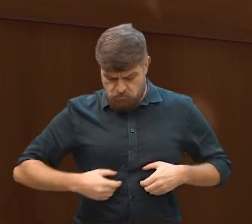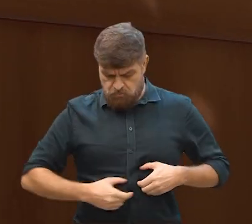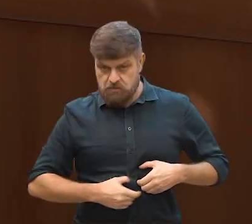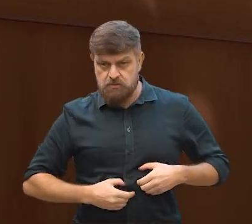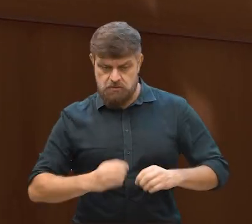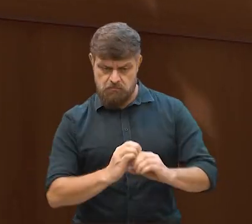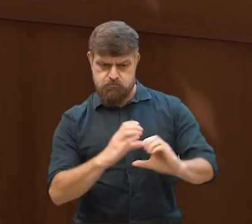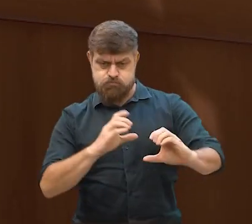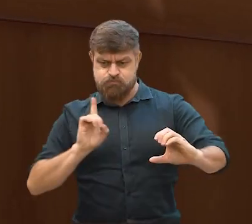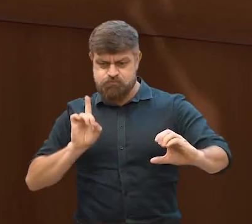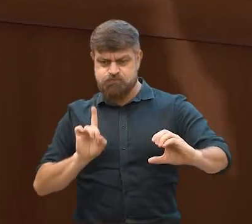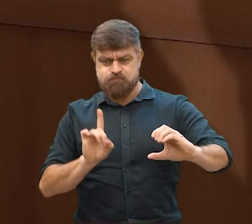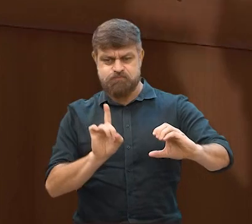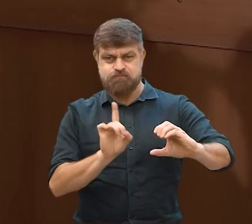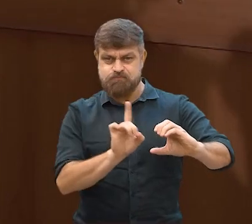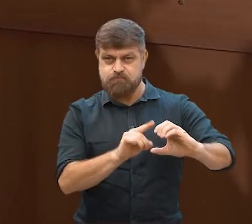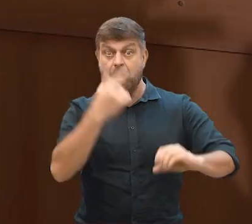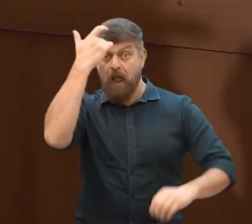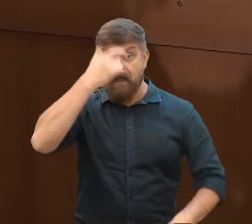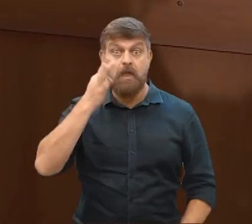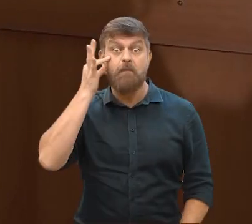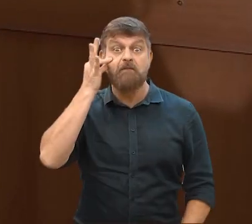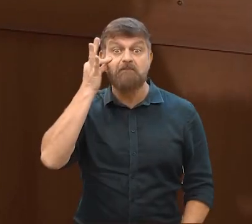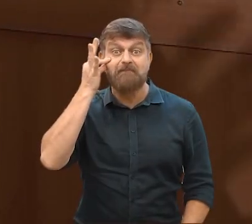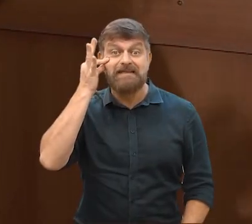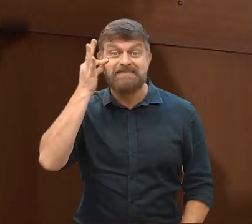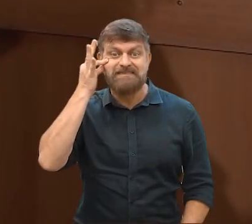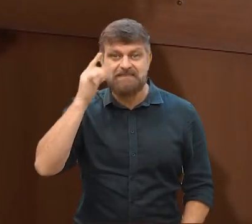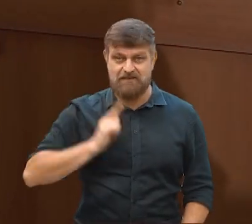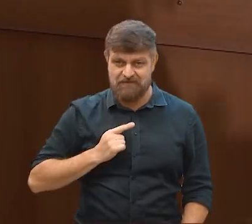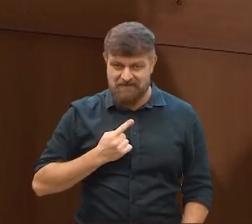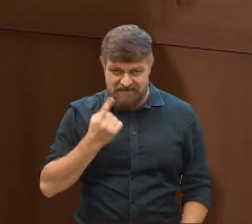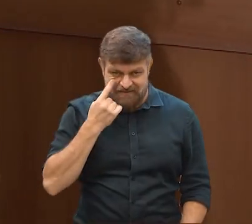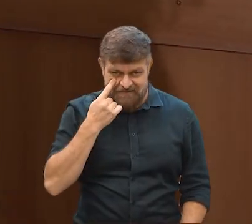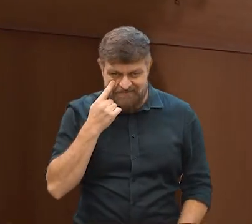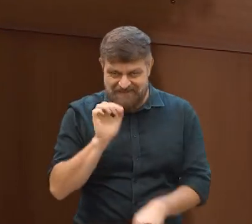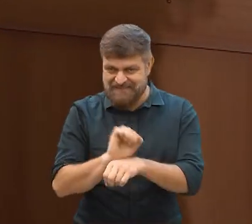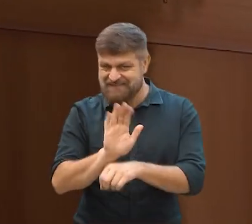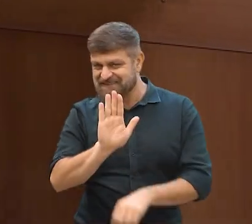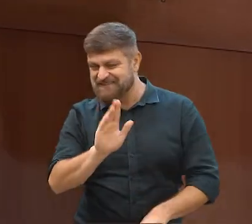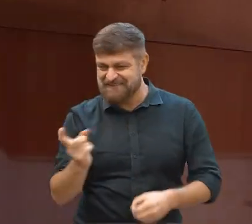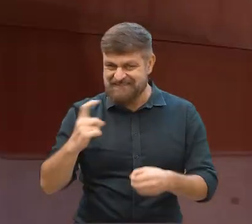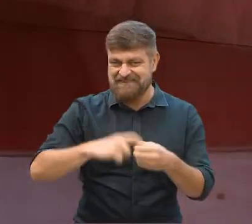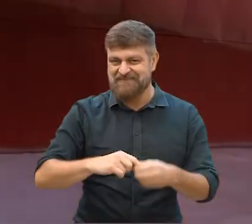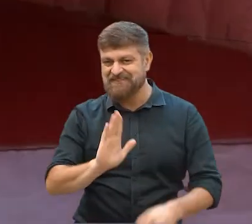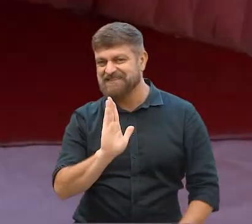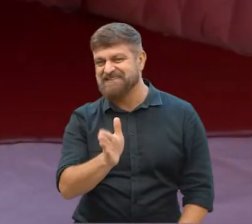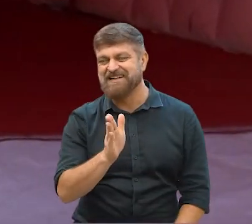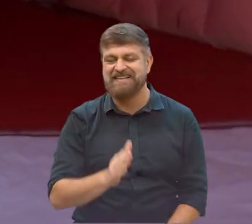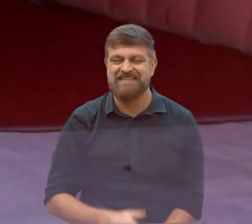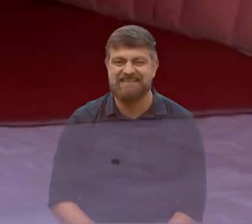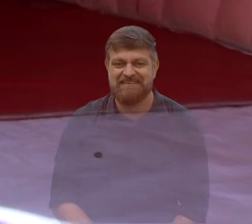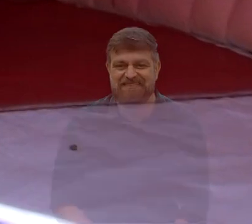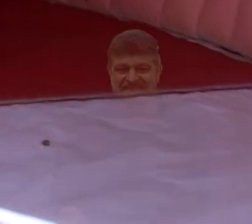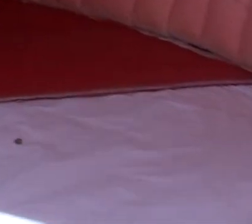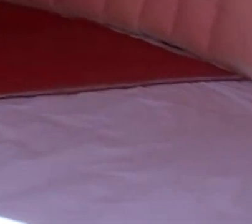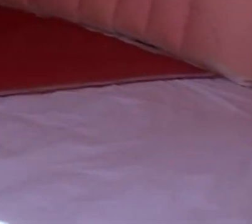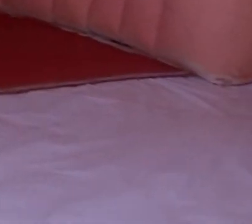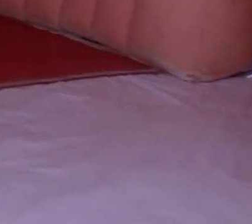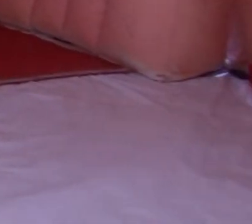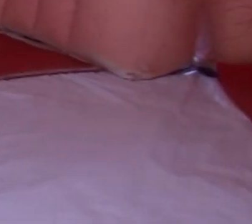do intestino. Mas é verdade, eu fui dentro do intestino. Se você quer ver, fique conosco, a gente volta já.